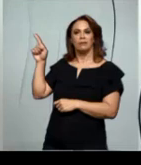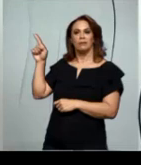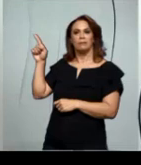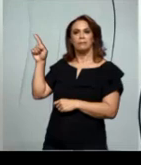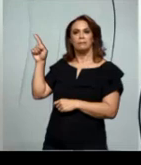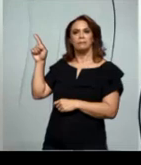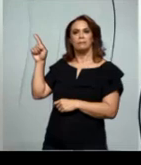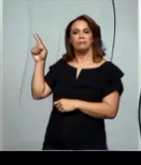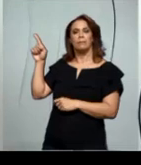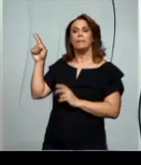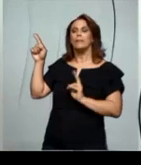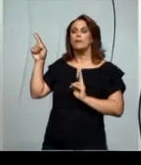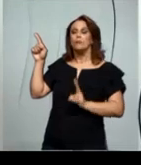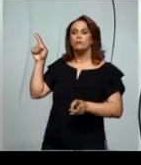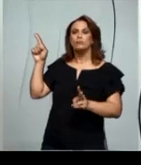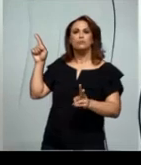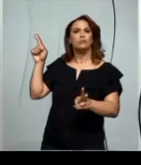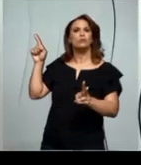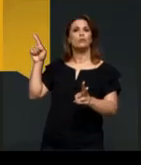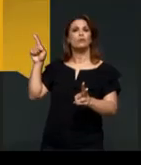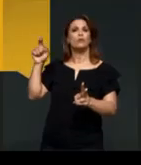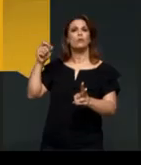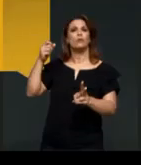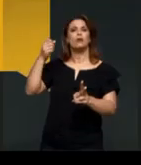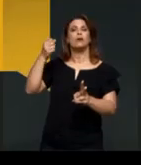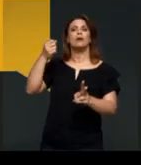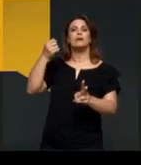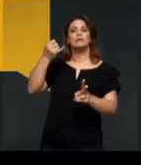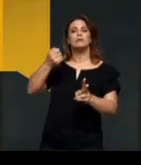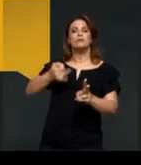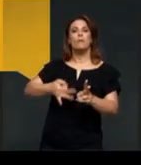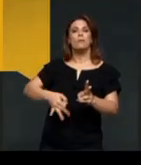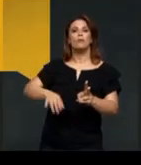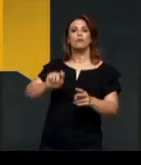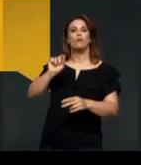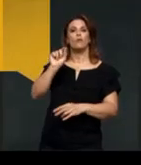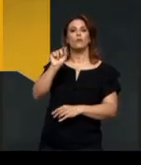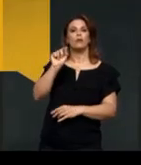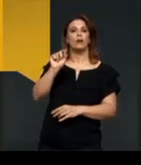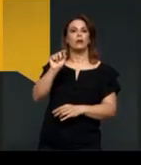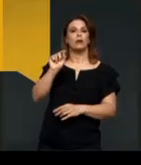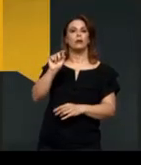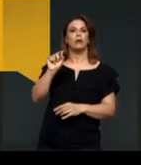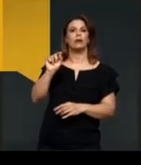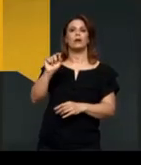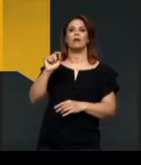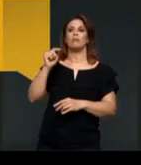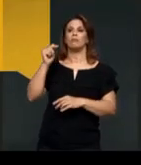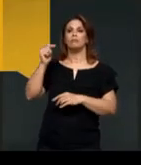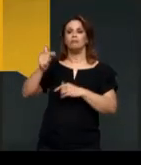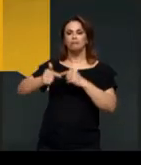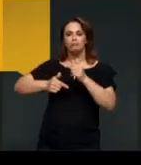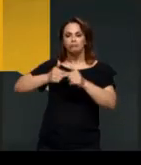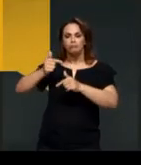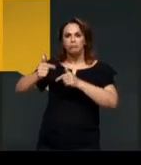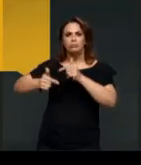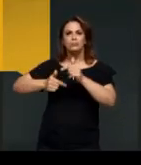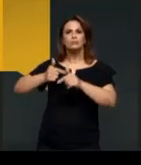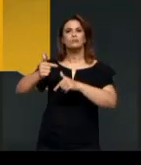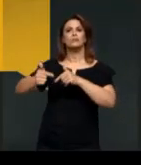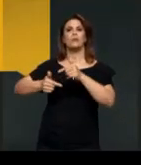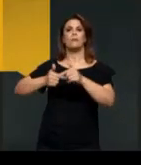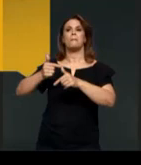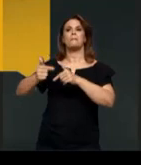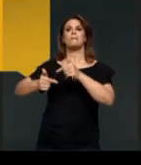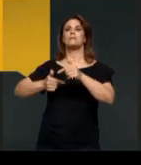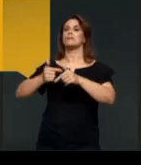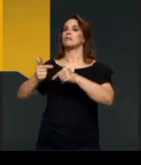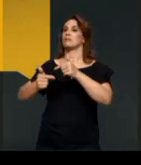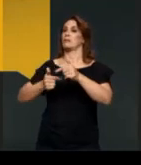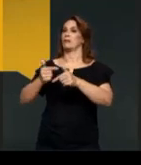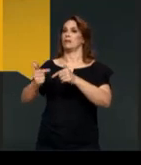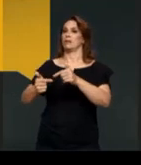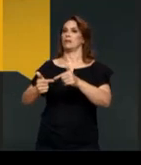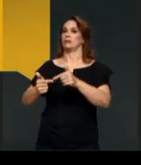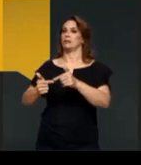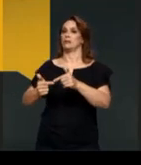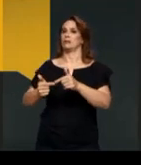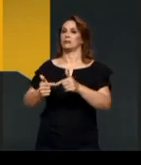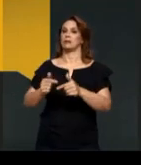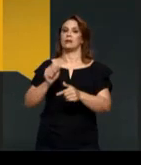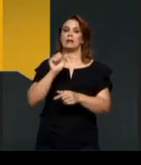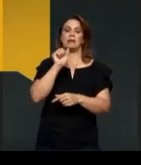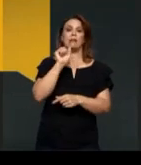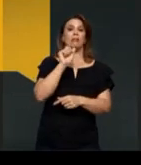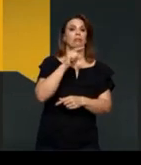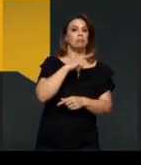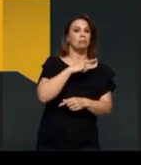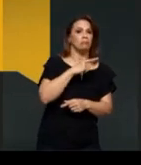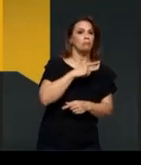fala empregos will be created, empregos serão ou não serão. Então veja